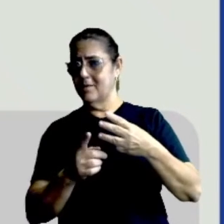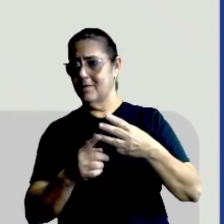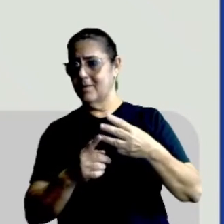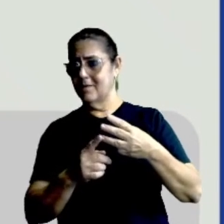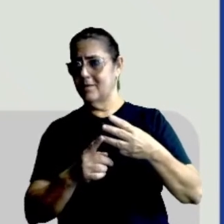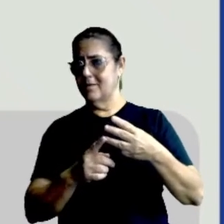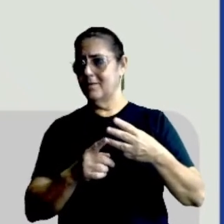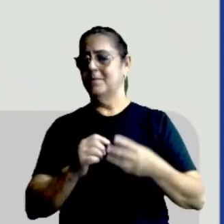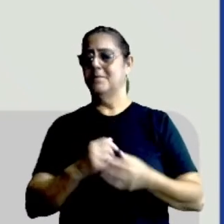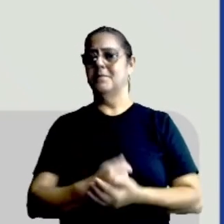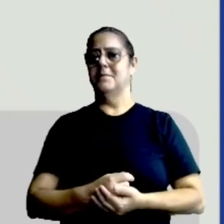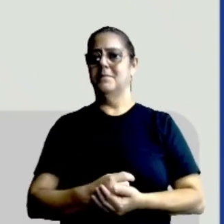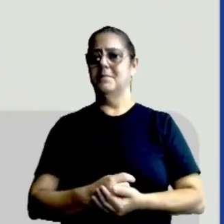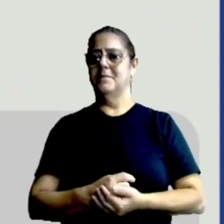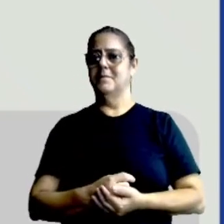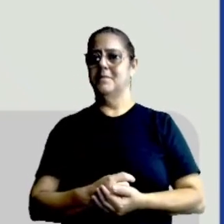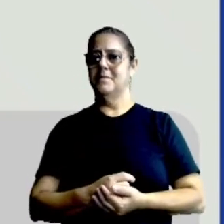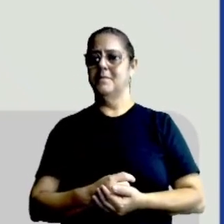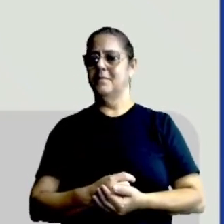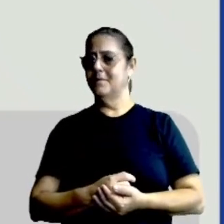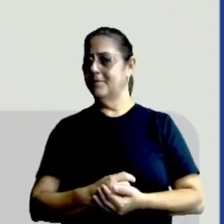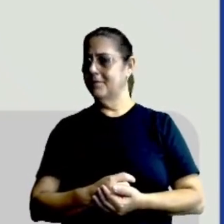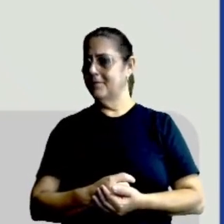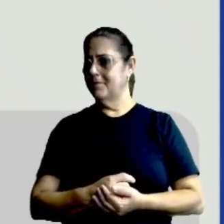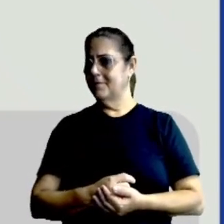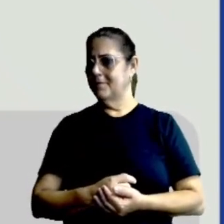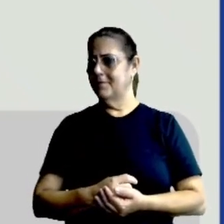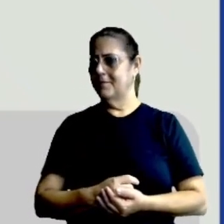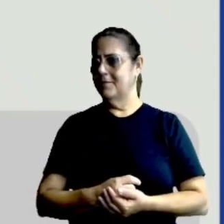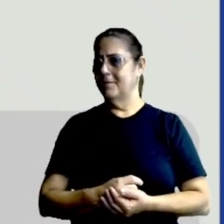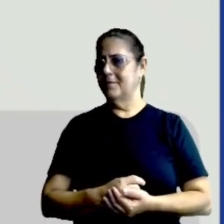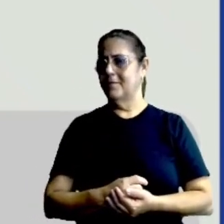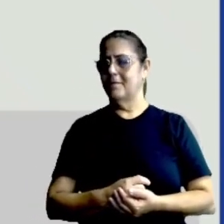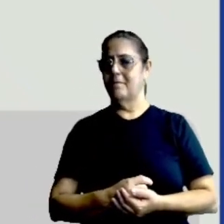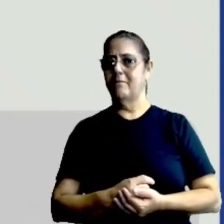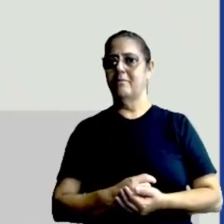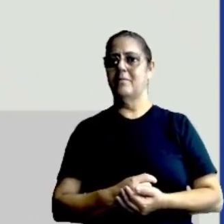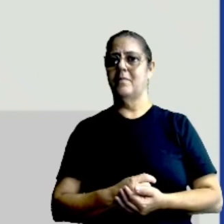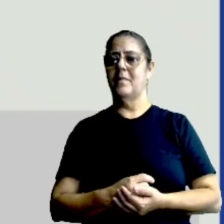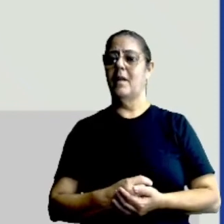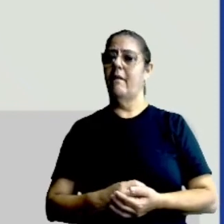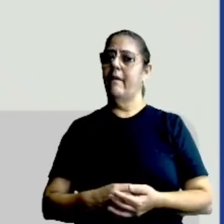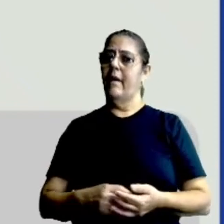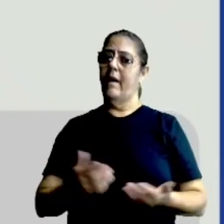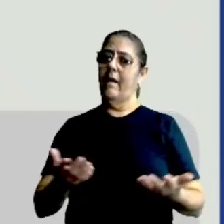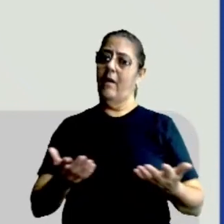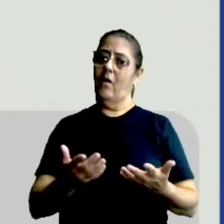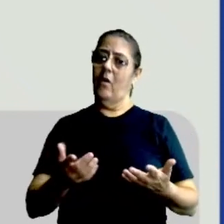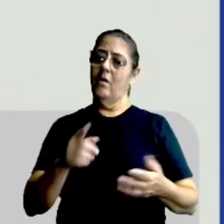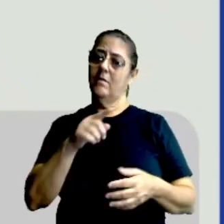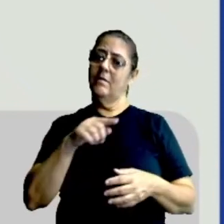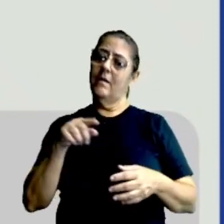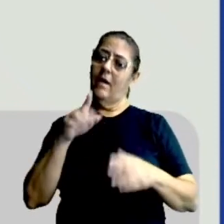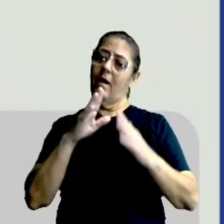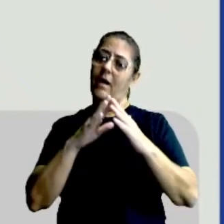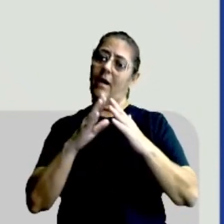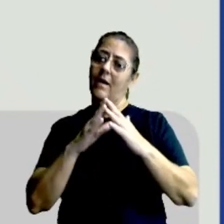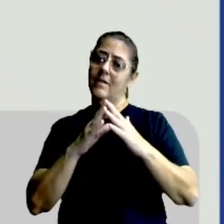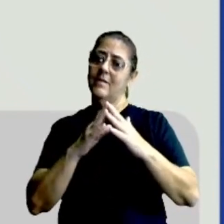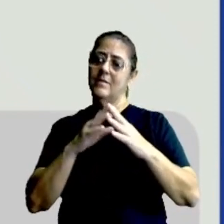palavrinha aí em english ou me achar bem mais penso Então chegou a hora de vocês e casa